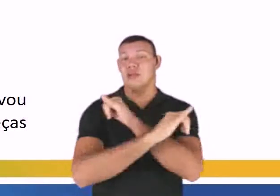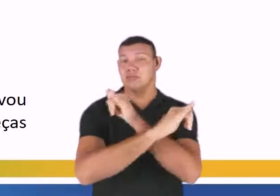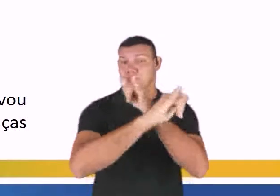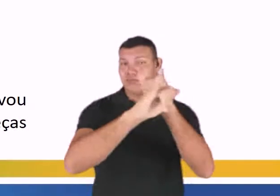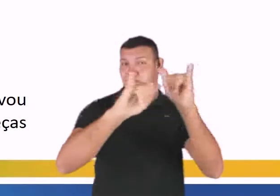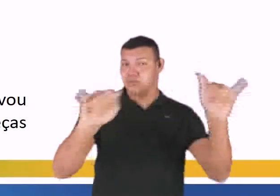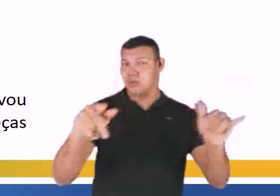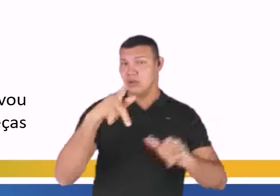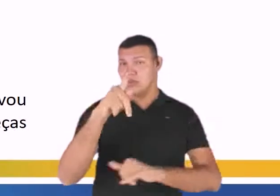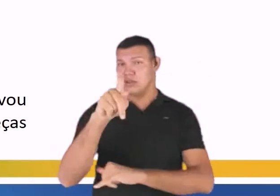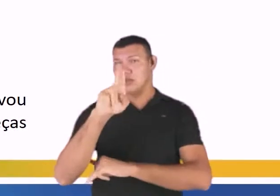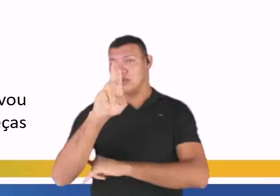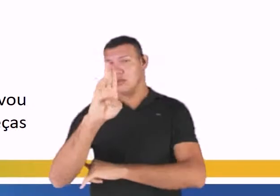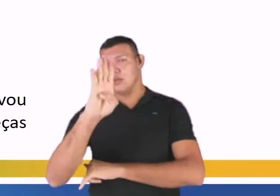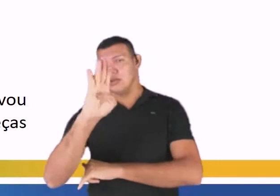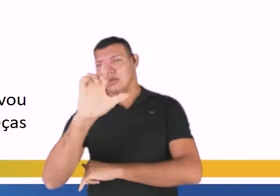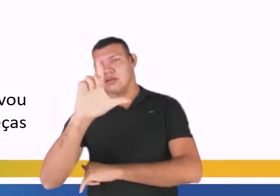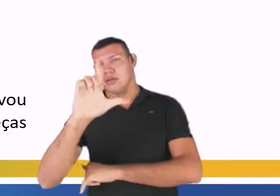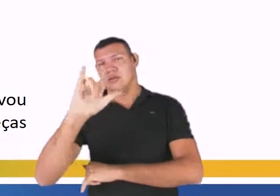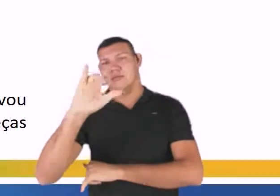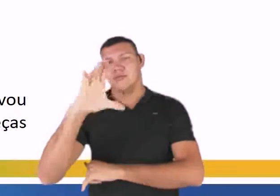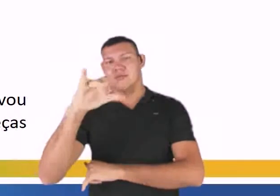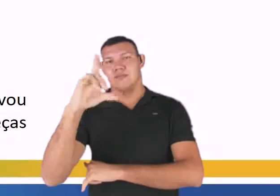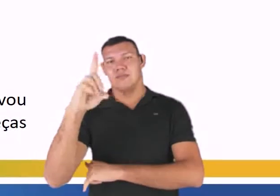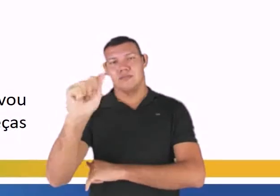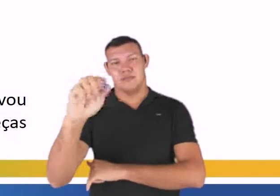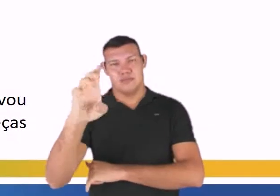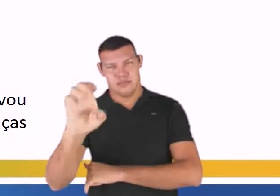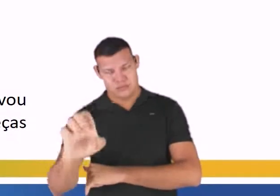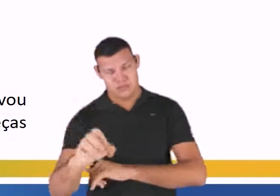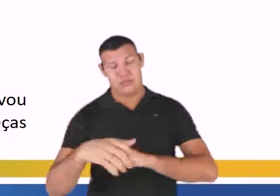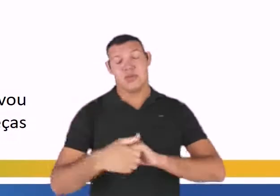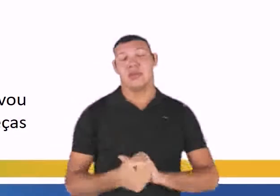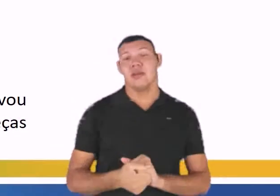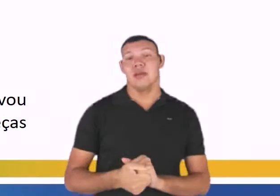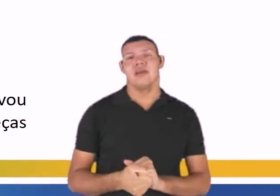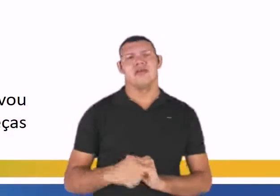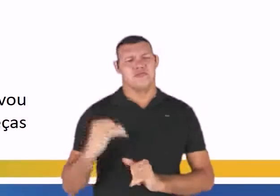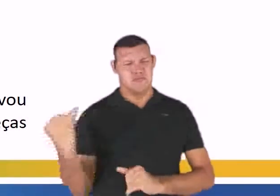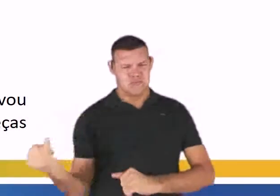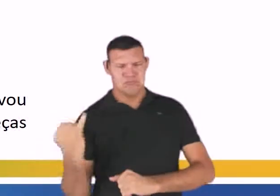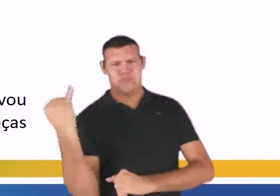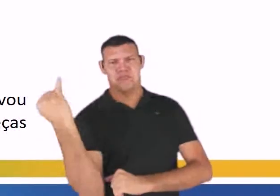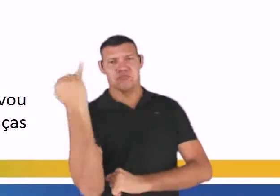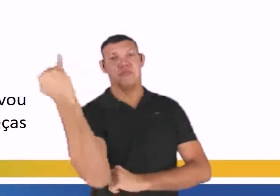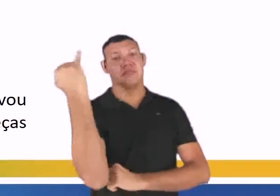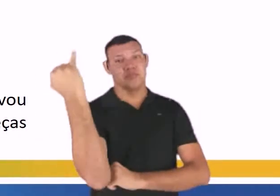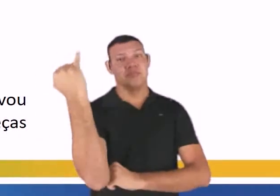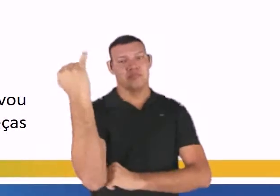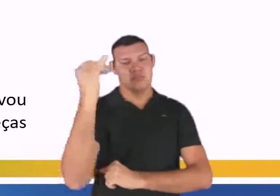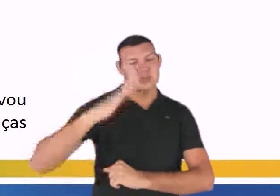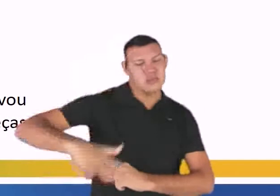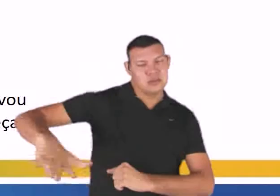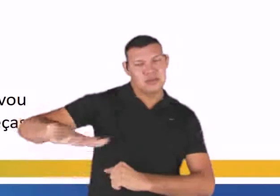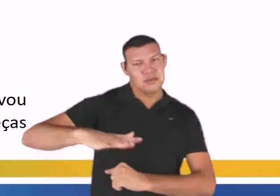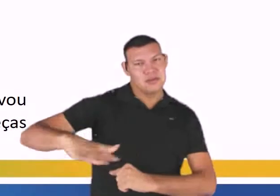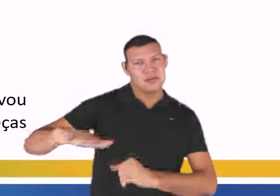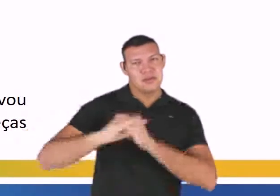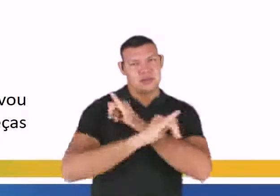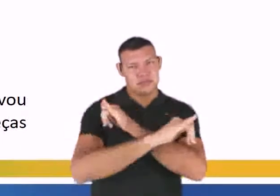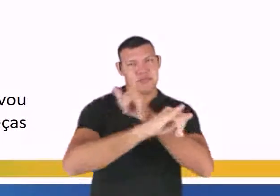uma ferramenta muito importante no meio publicitário. E ela pode ser